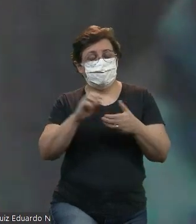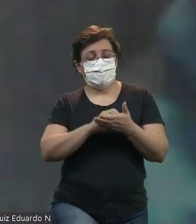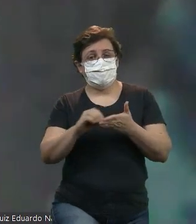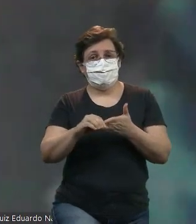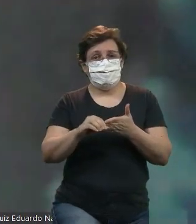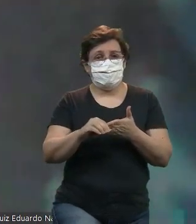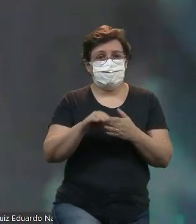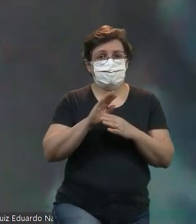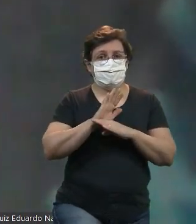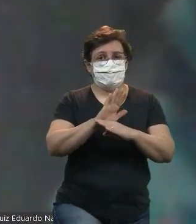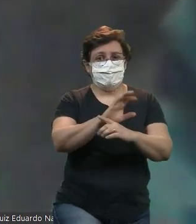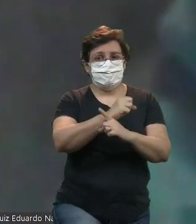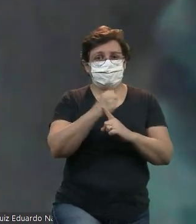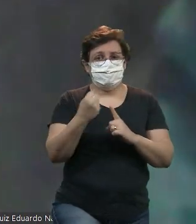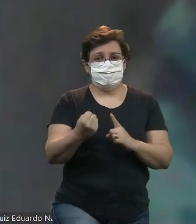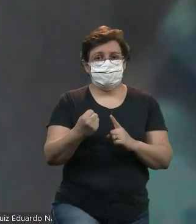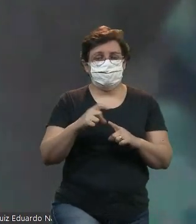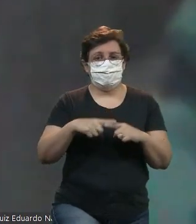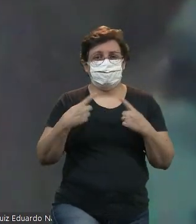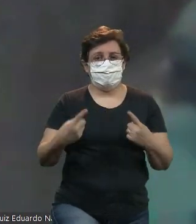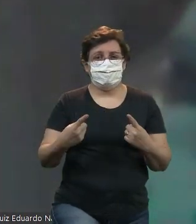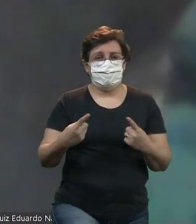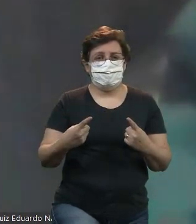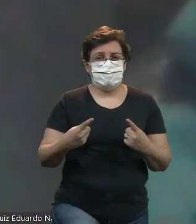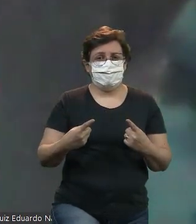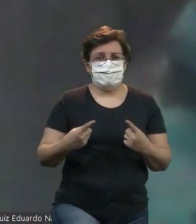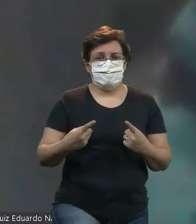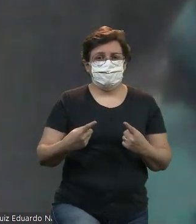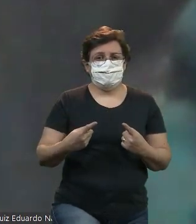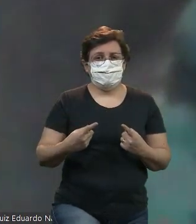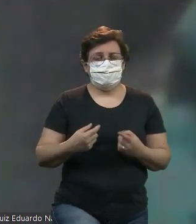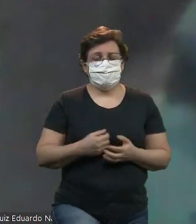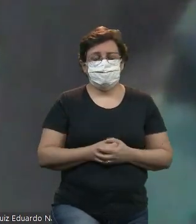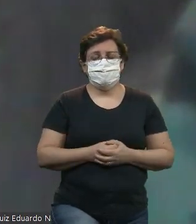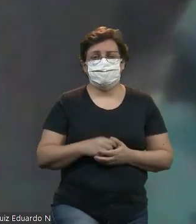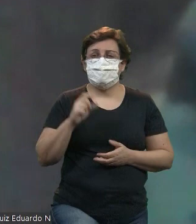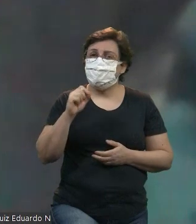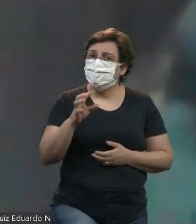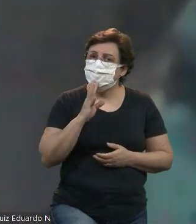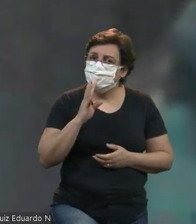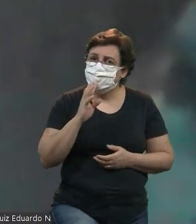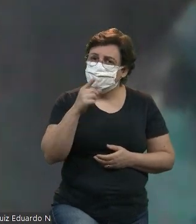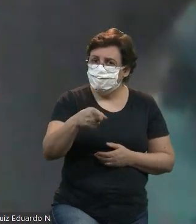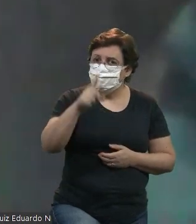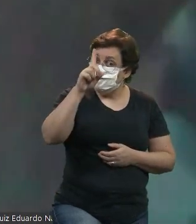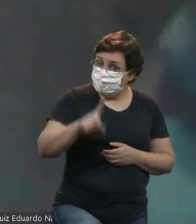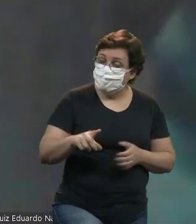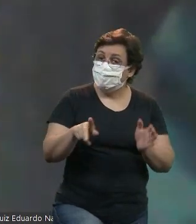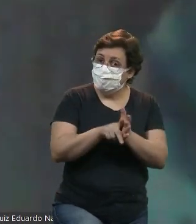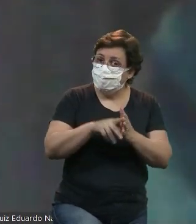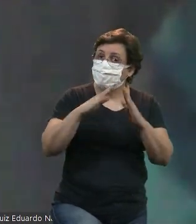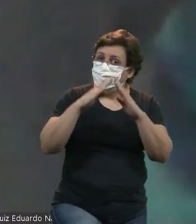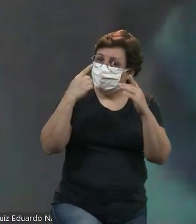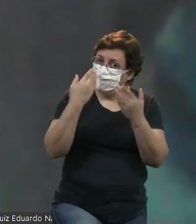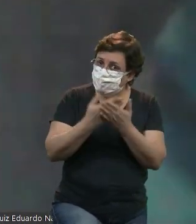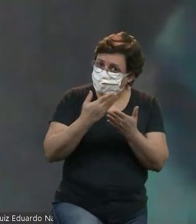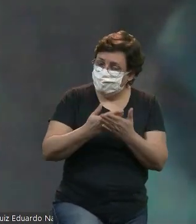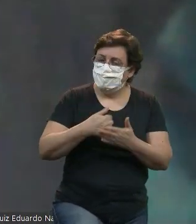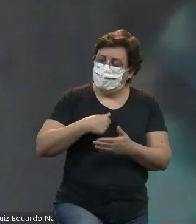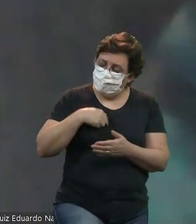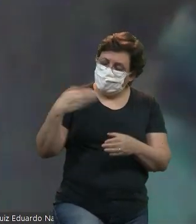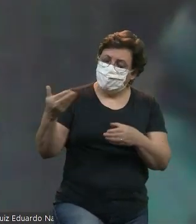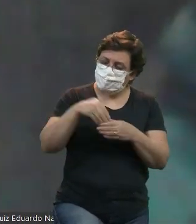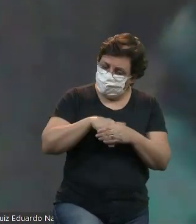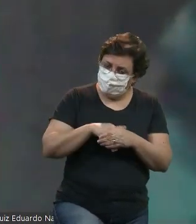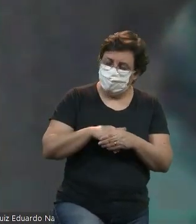Social. Mas quem deveria ter a logística que conhece isso são as escolas. Então, eu voto favorável ao